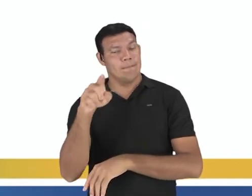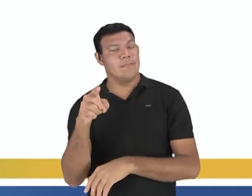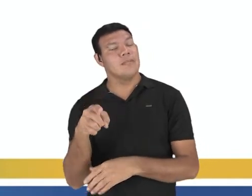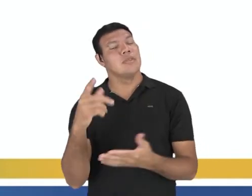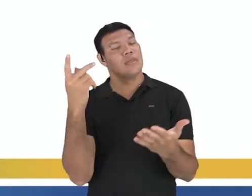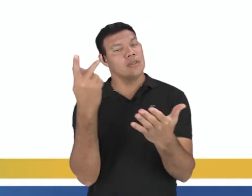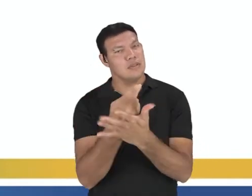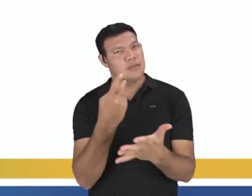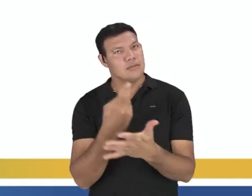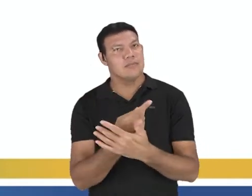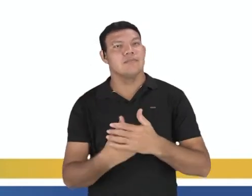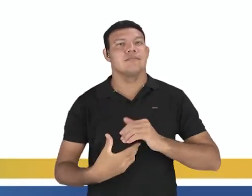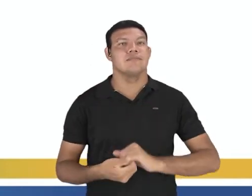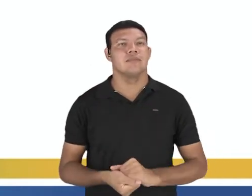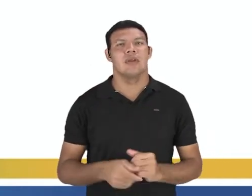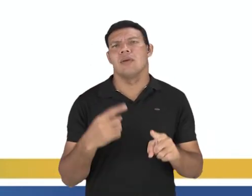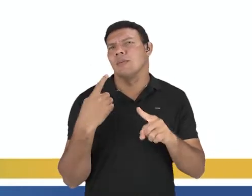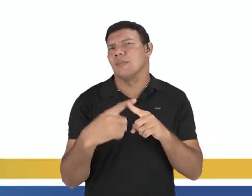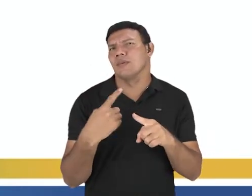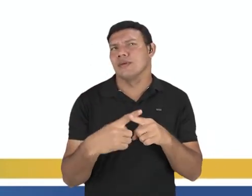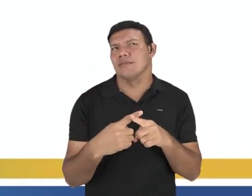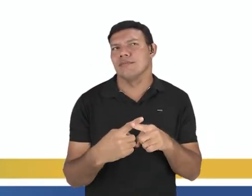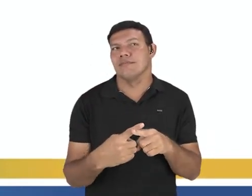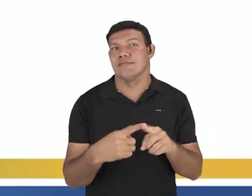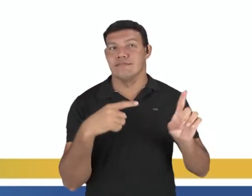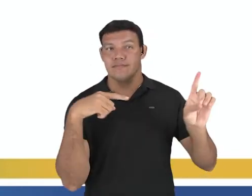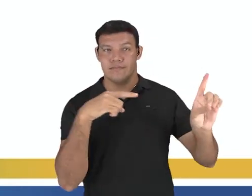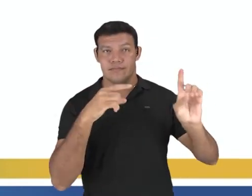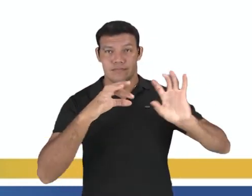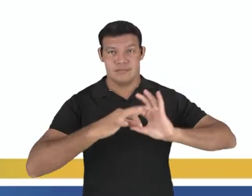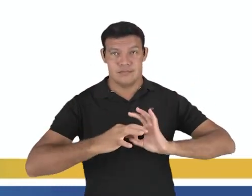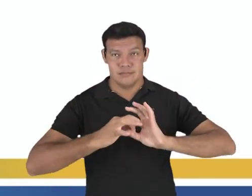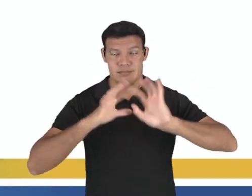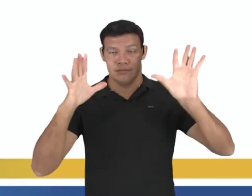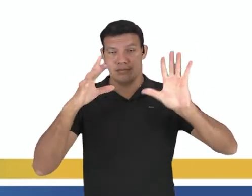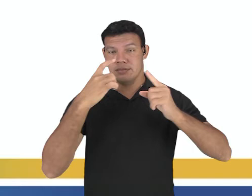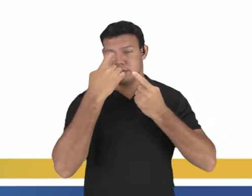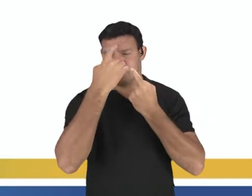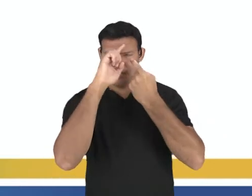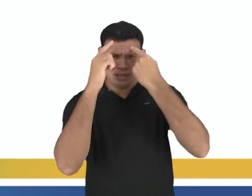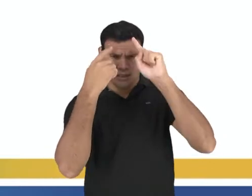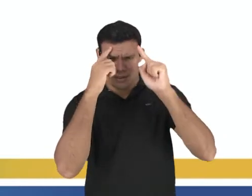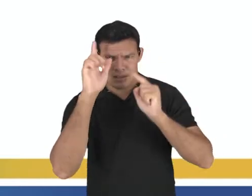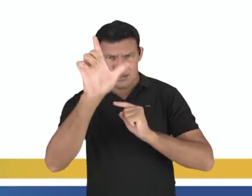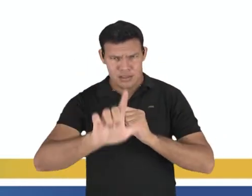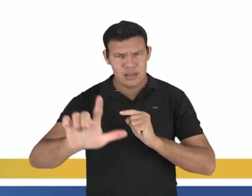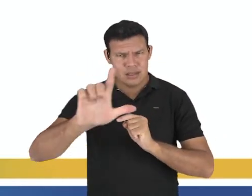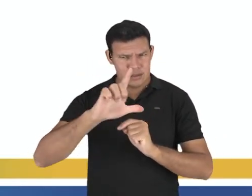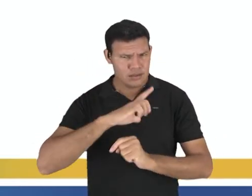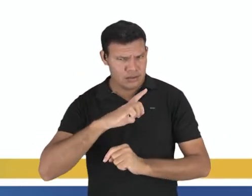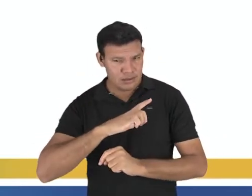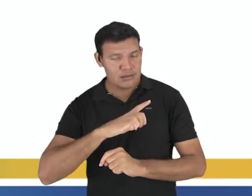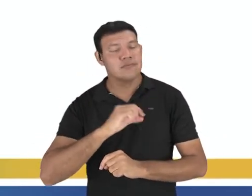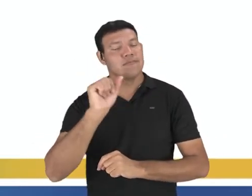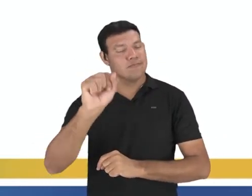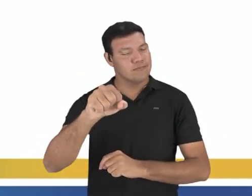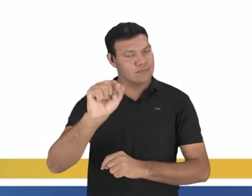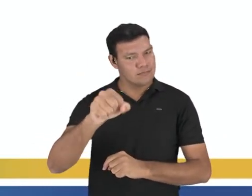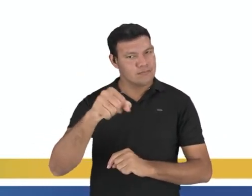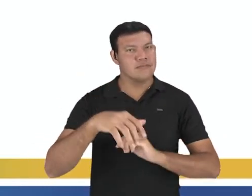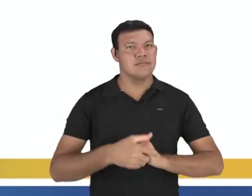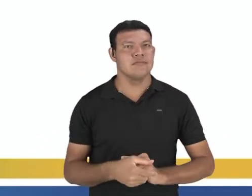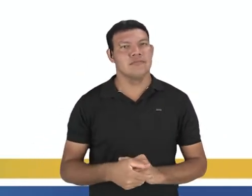está errada. Por quê? Olha a letra D. Liberdade na criação. Na literatura tem liberdade da criação? Tem.